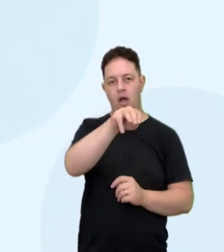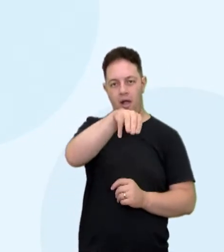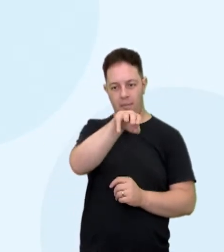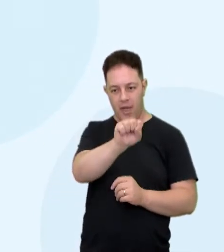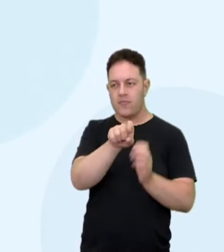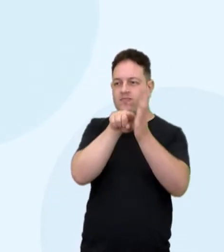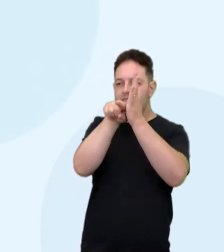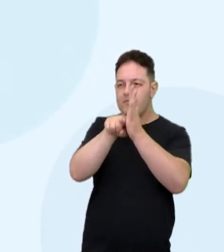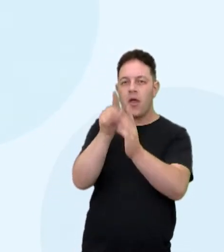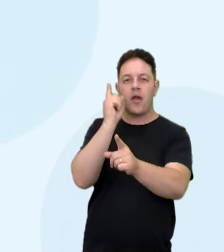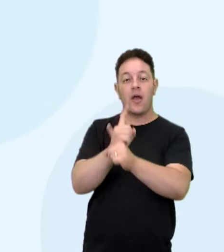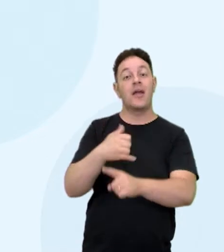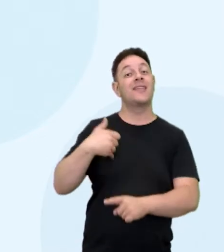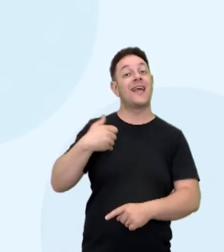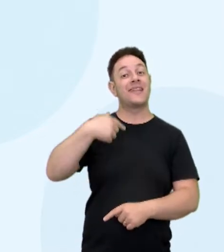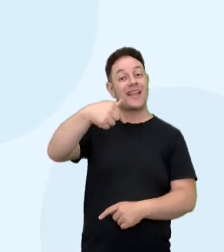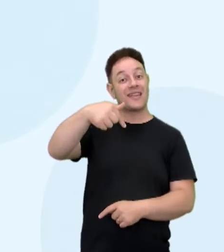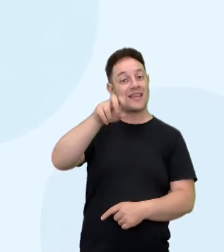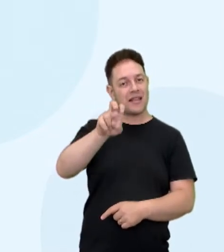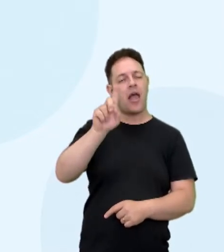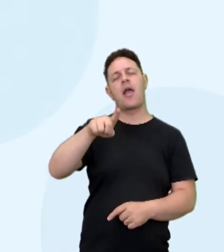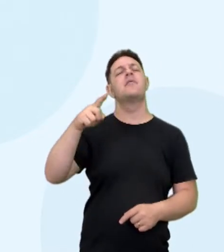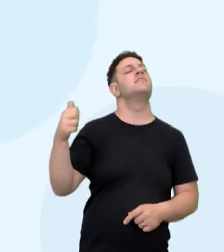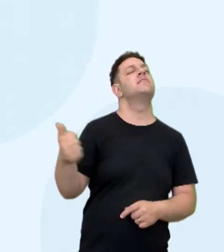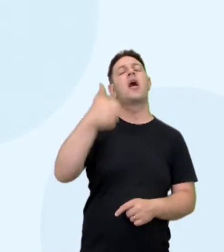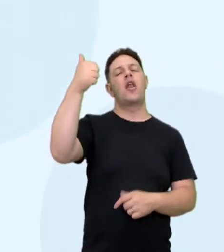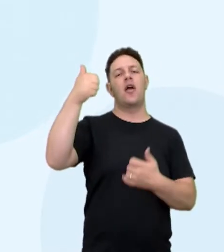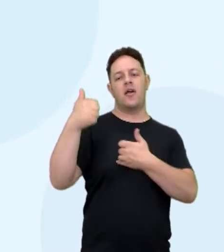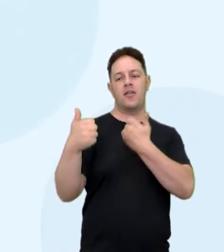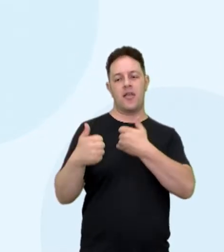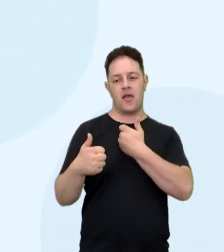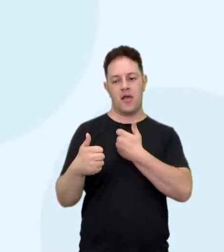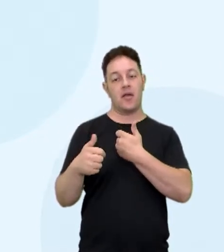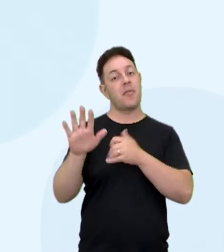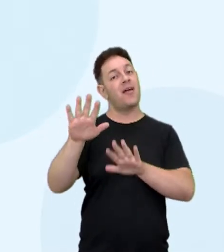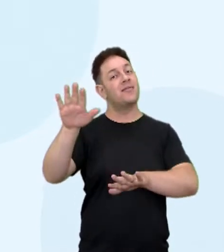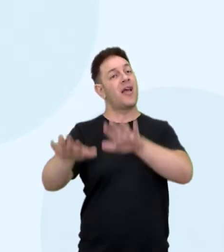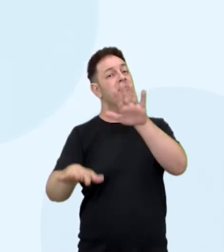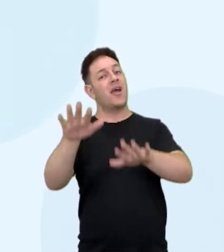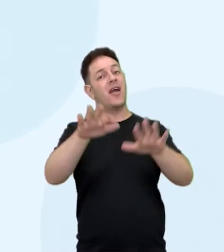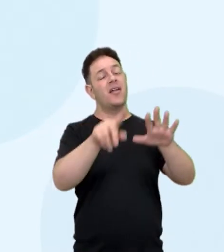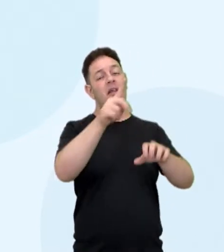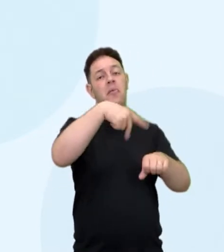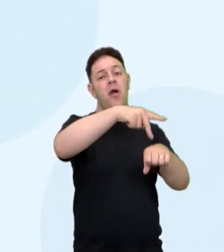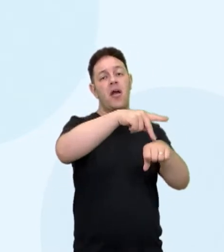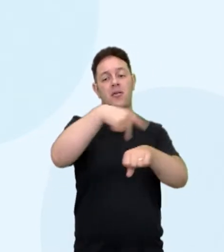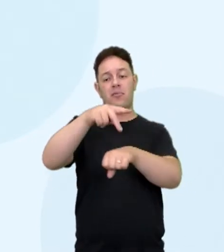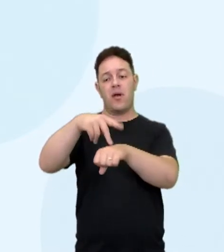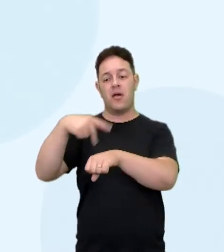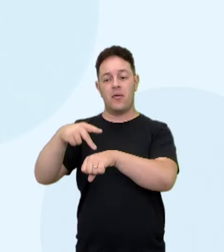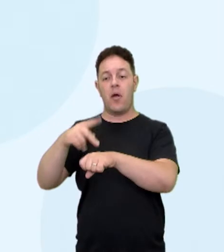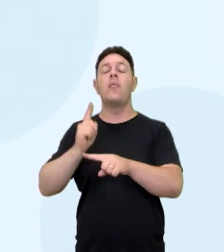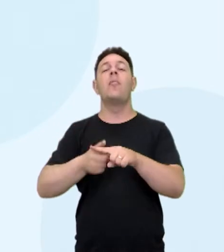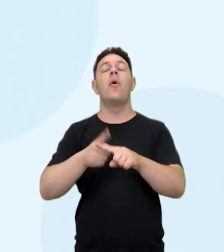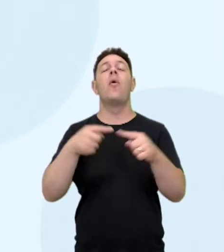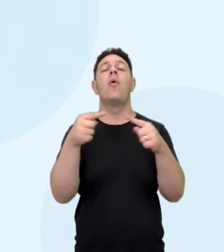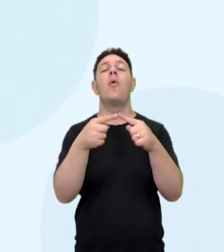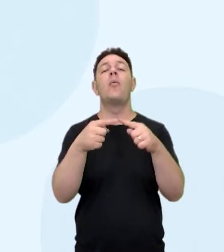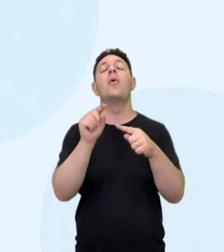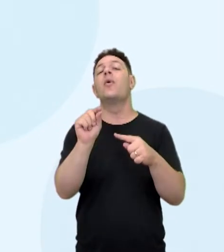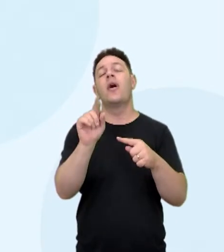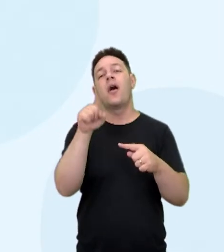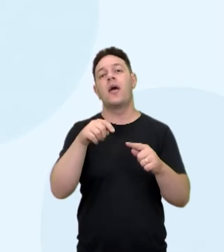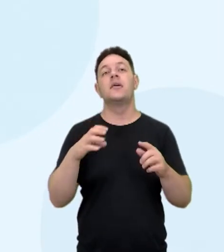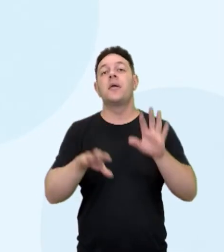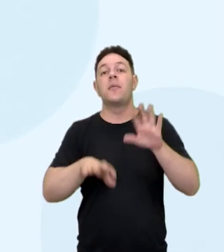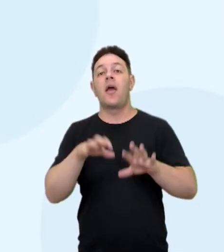aos 75. Essa idade, para ser bem honesta, ela varia muito de país para país, porque ela tem muito a ver com a